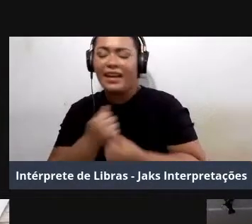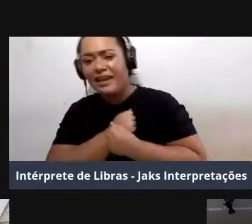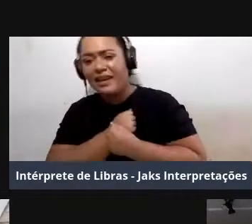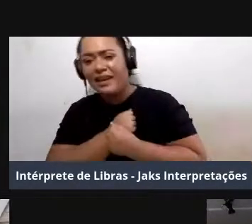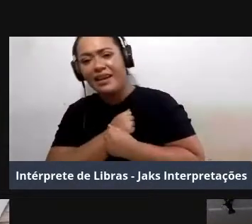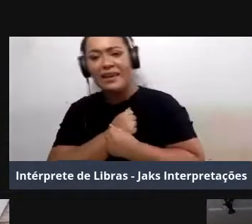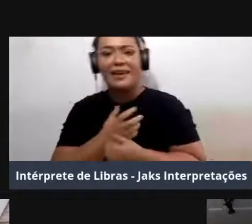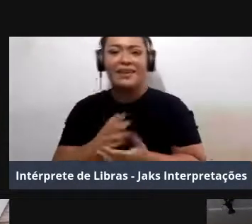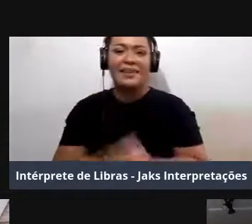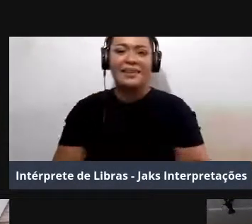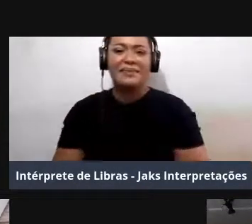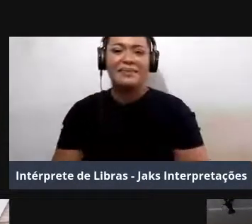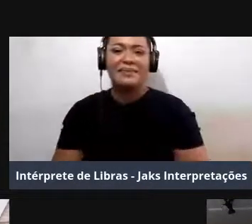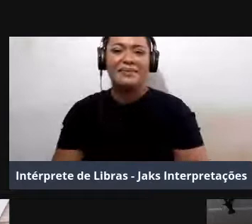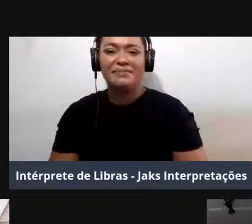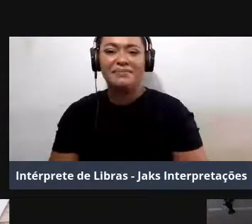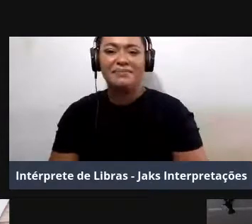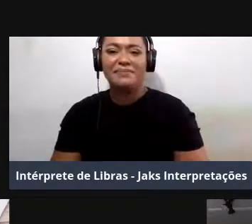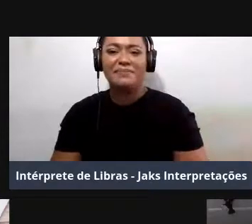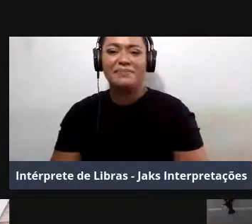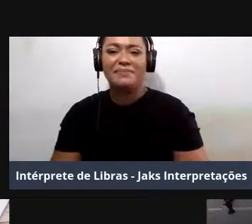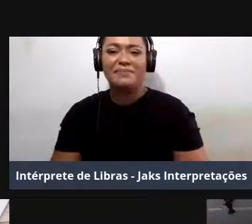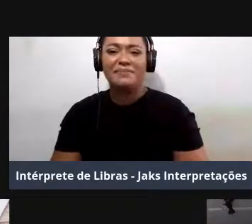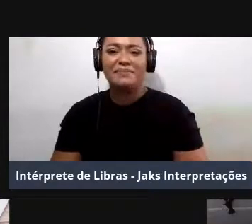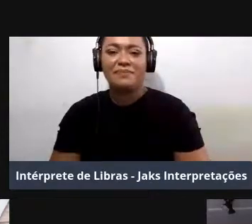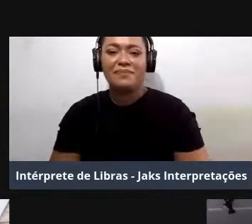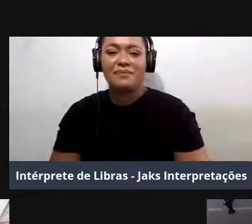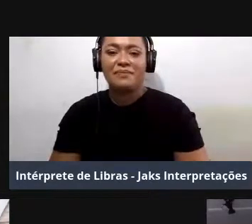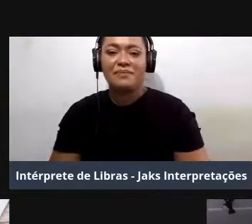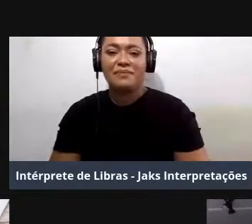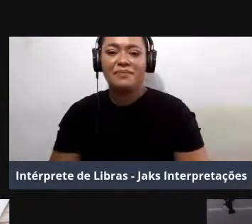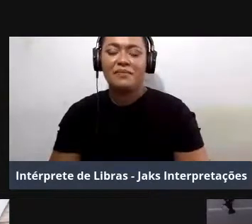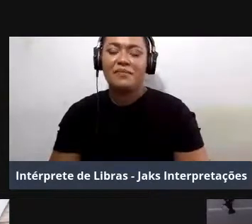pontualmente para essa conversa e não conseguiu se conectar